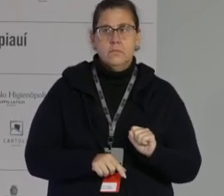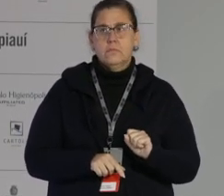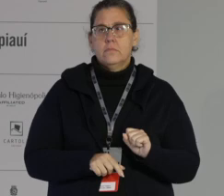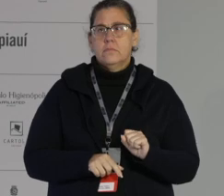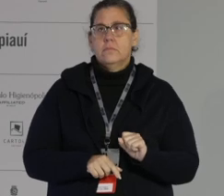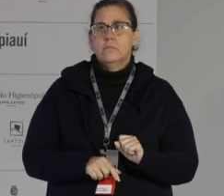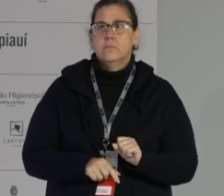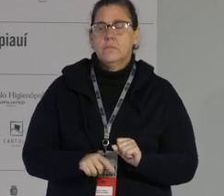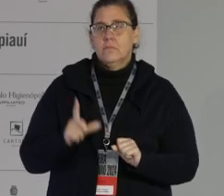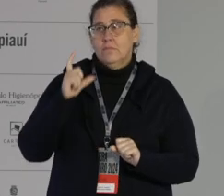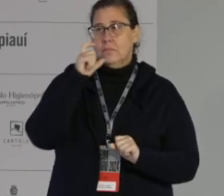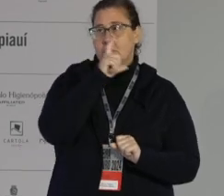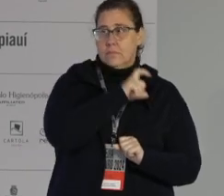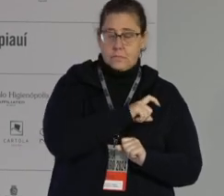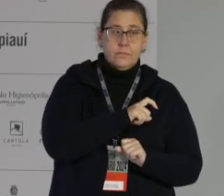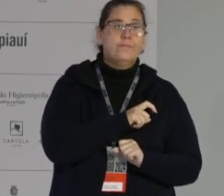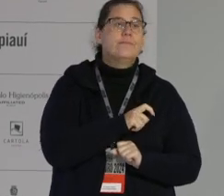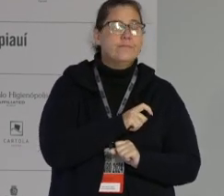indigestas,